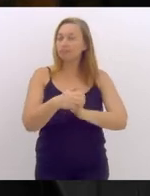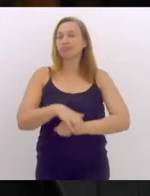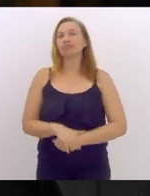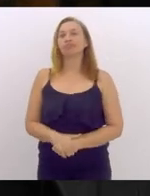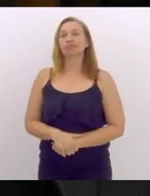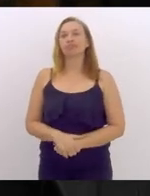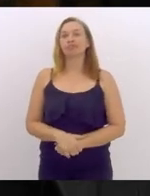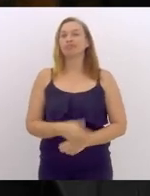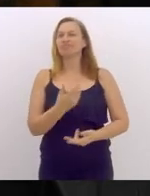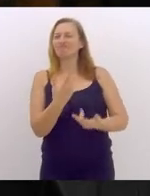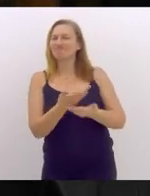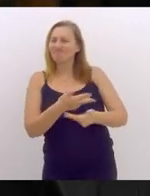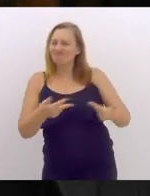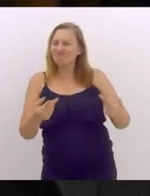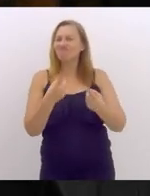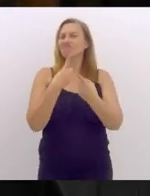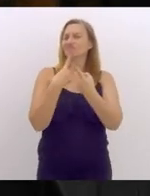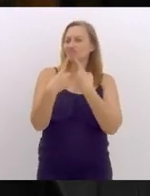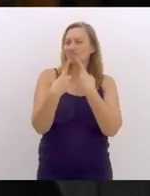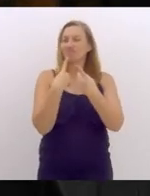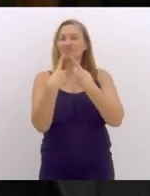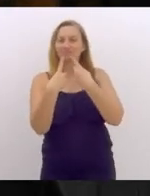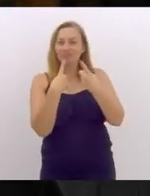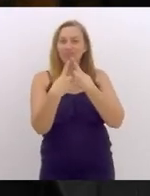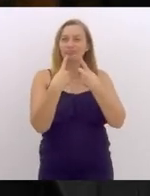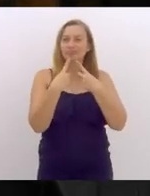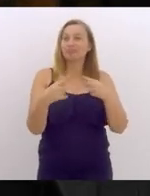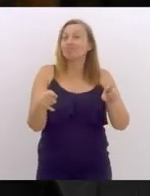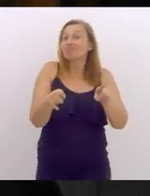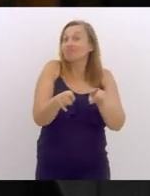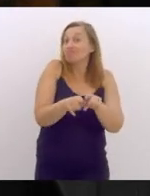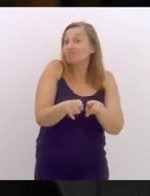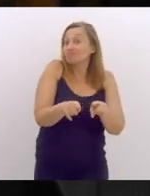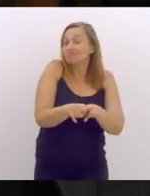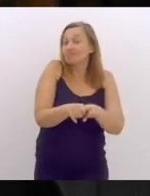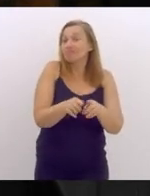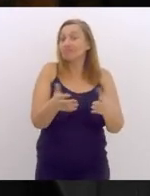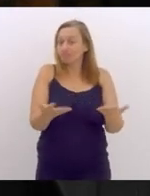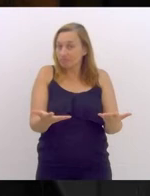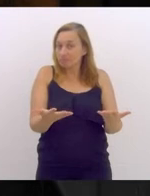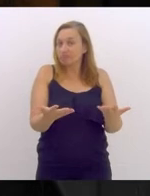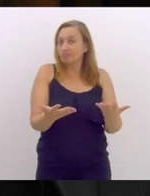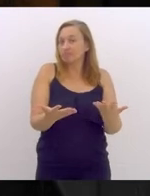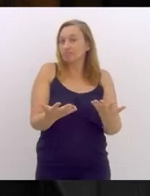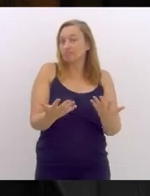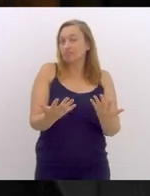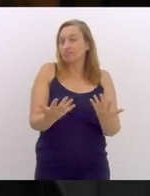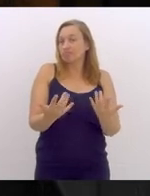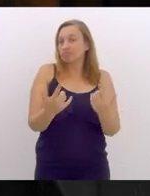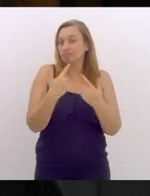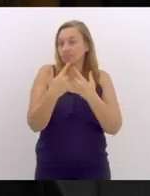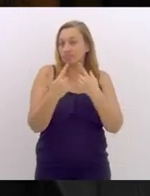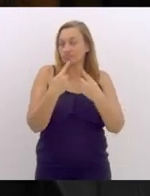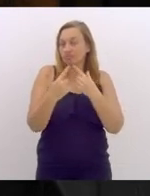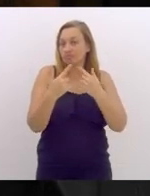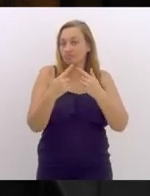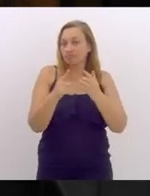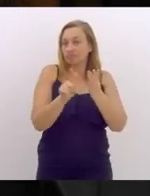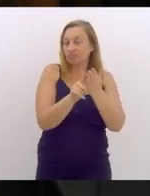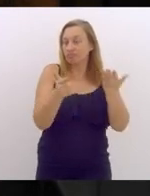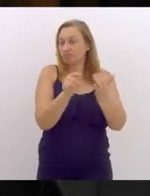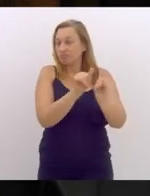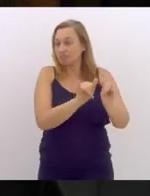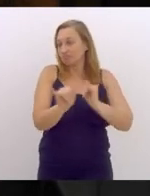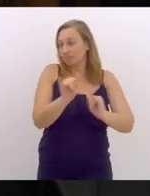muitos debates e até mesmo o debates onde as sínteses saem nos jornais